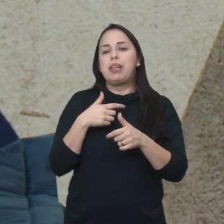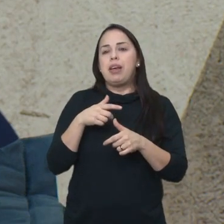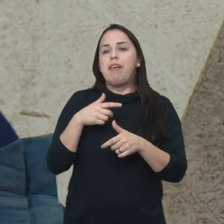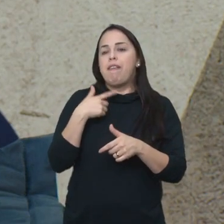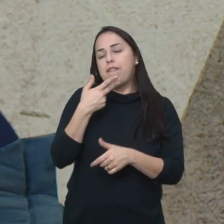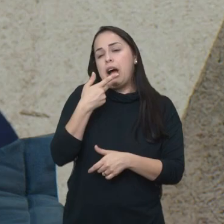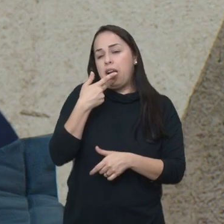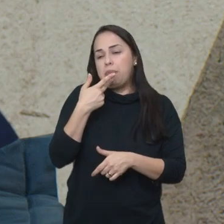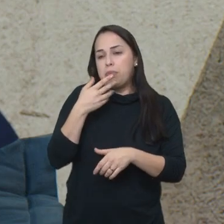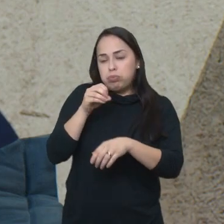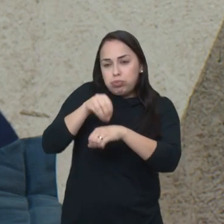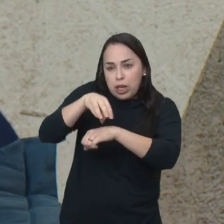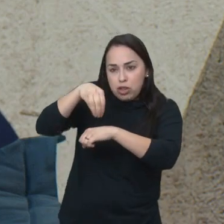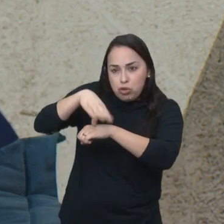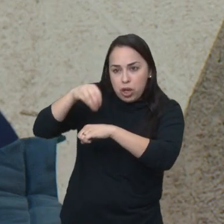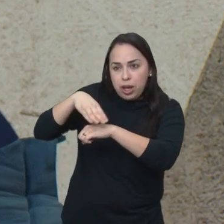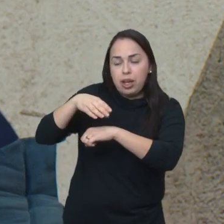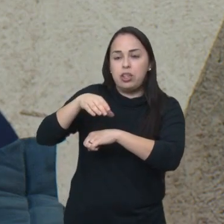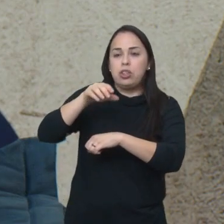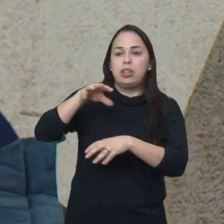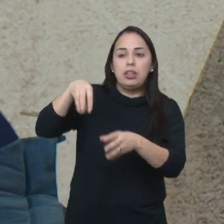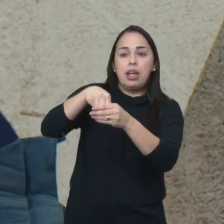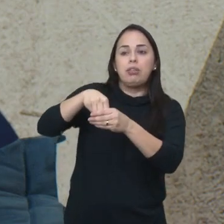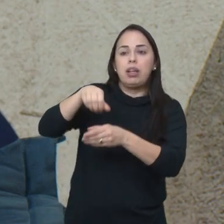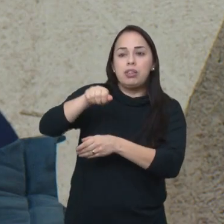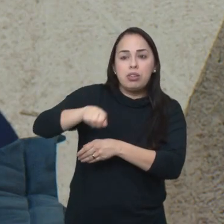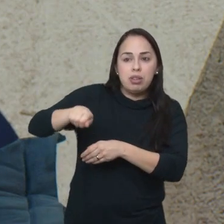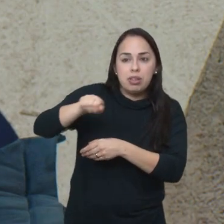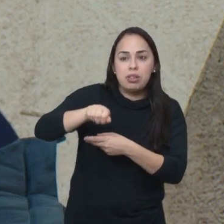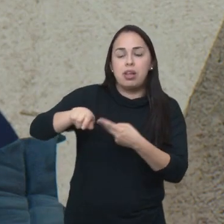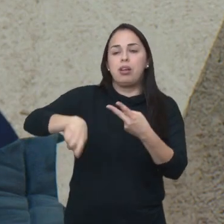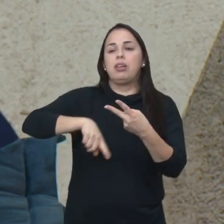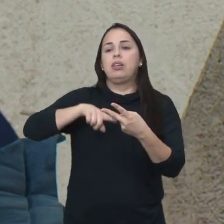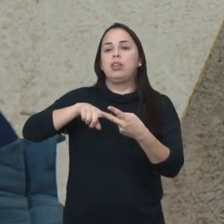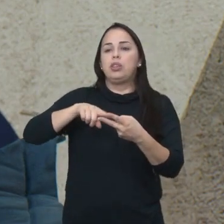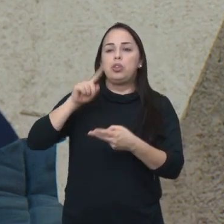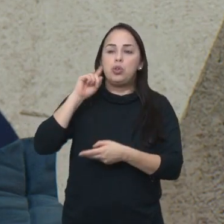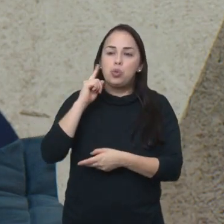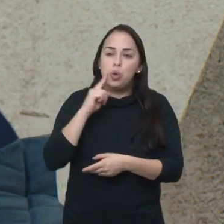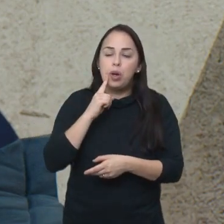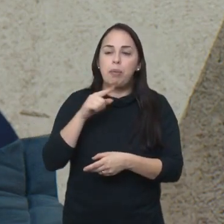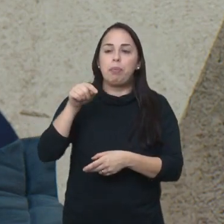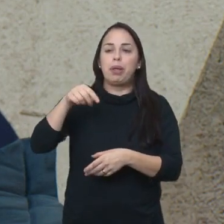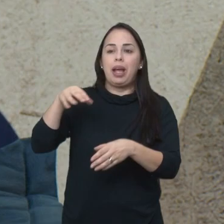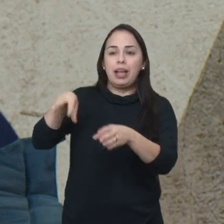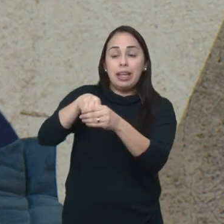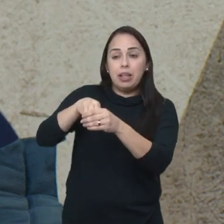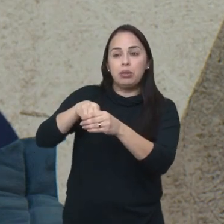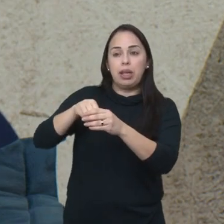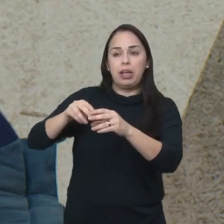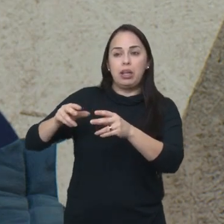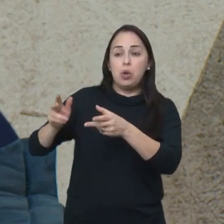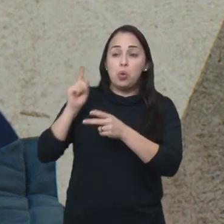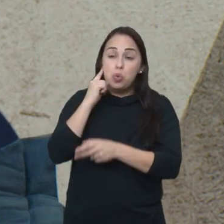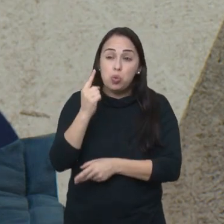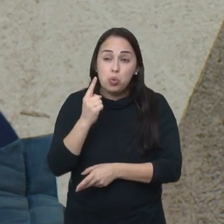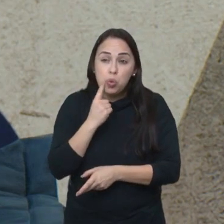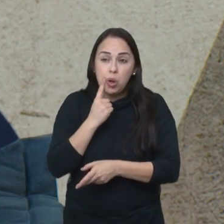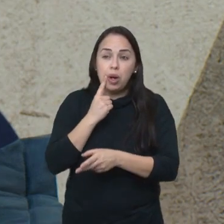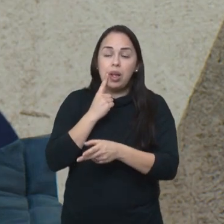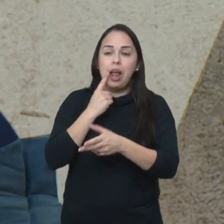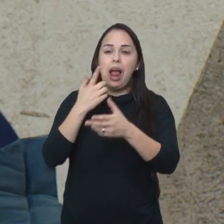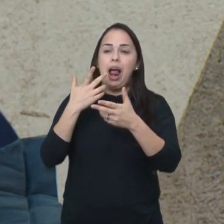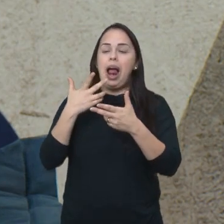surdos, porque é onde a língua, os falantes, né, os sinalizantes, ali está